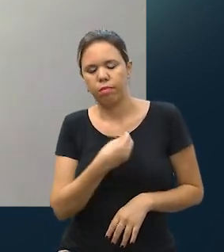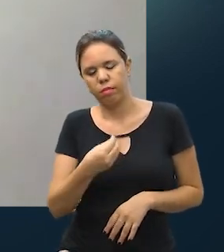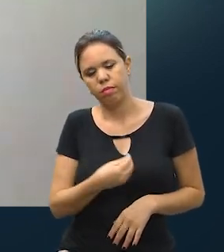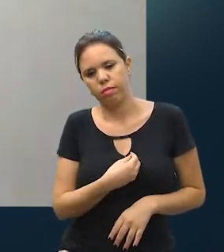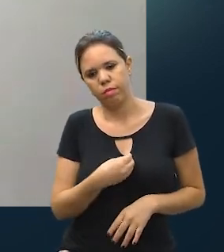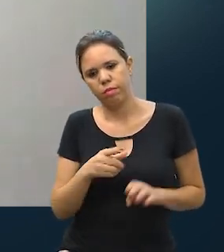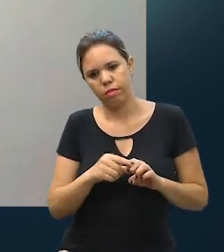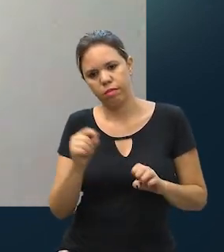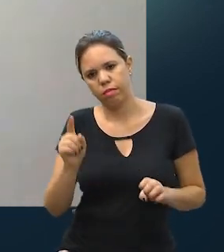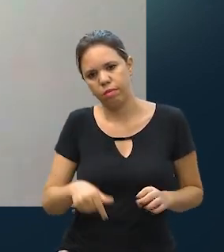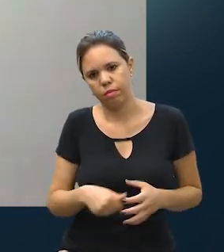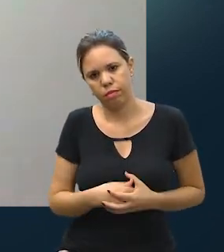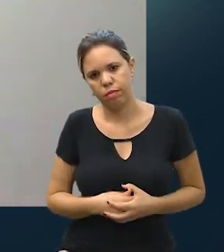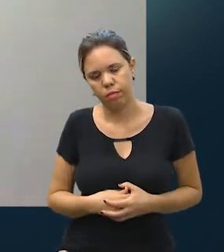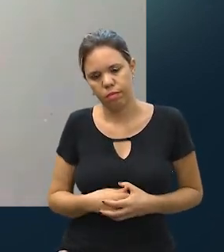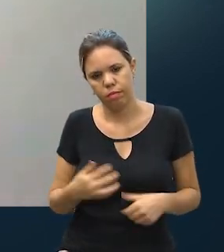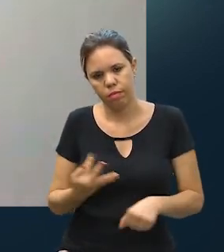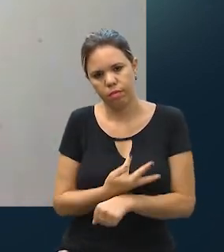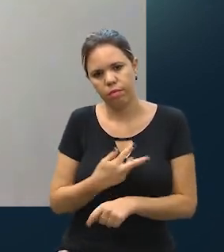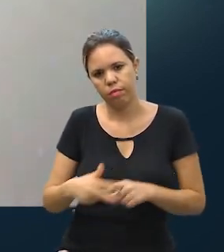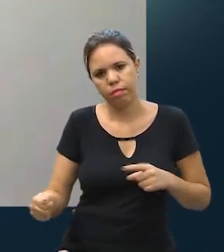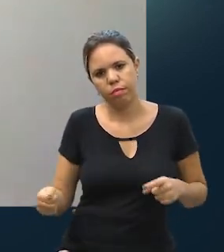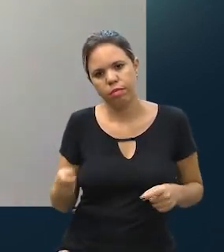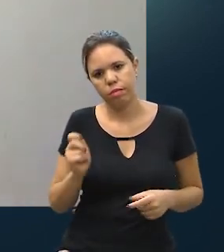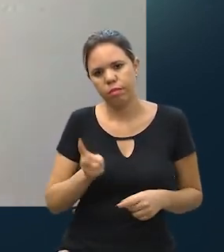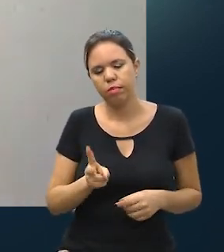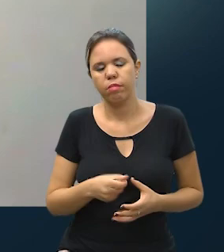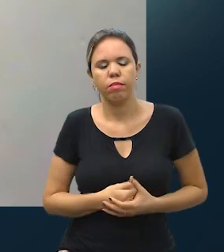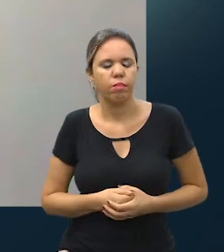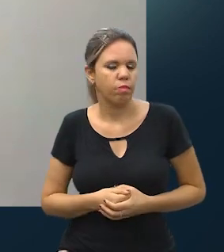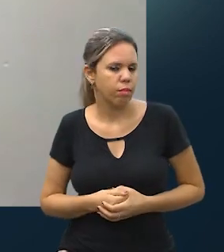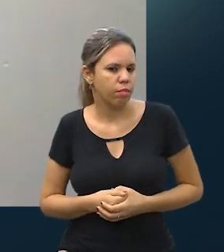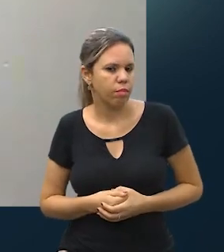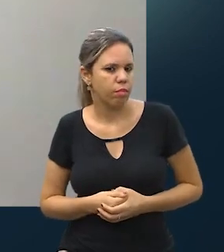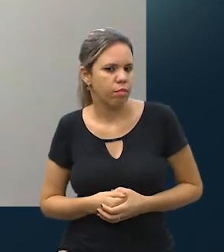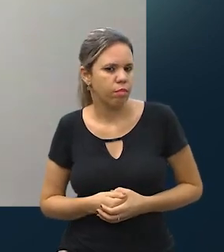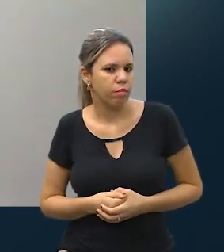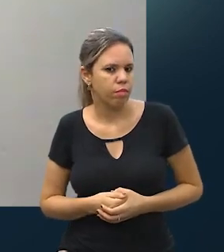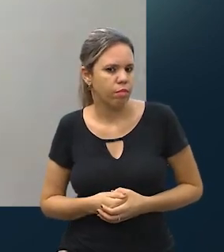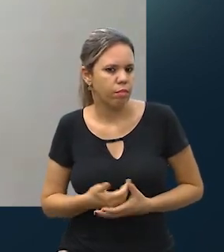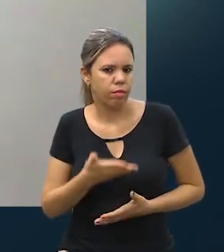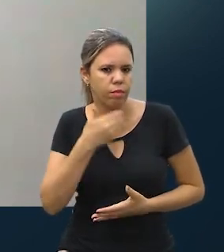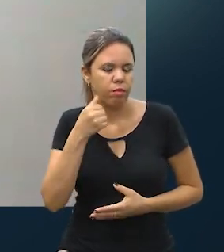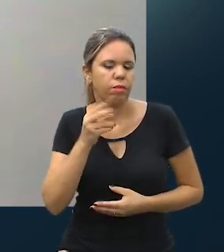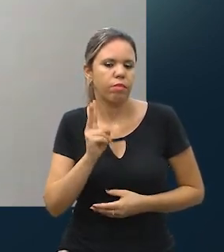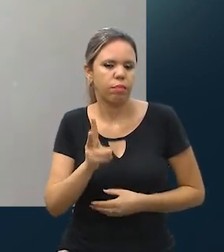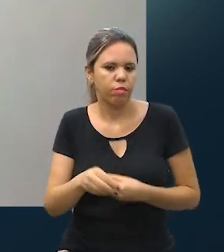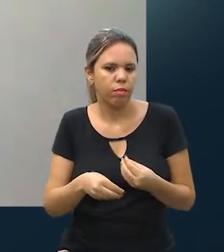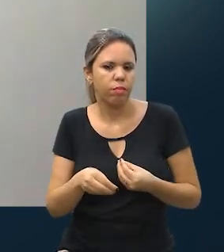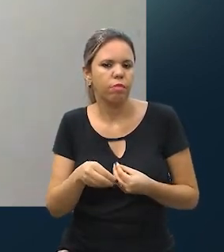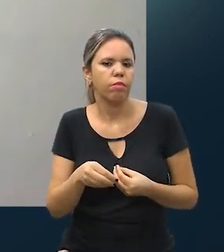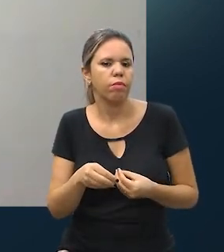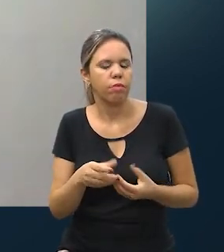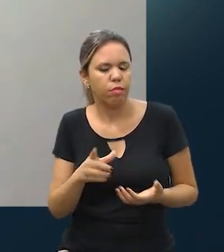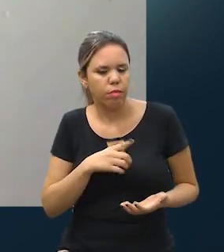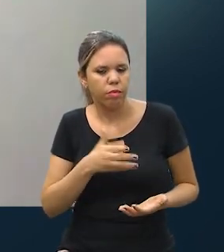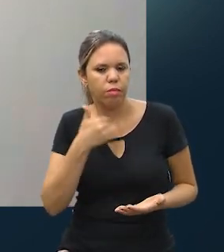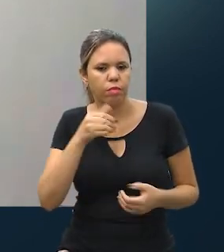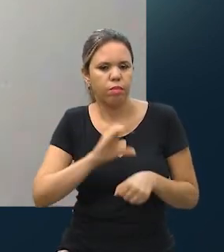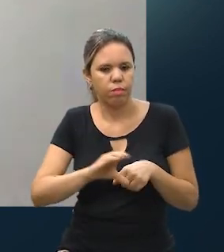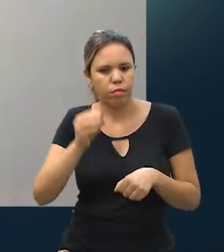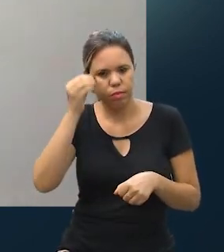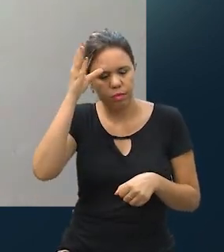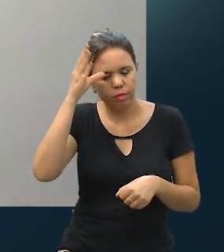frente. Empreender é isso, gente, é resistir, persistir e aprimorar sempre, buscar sempre